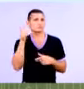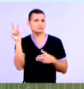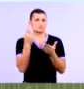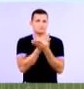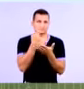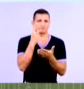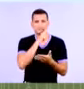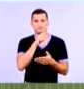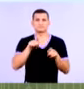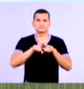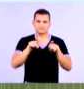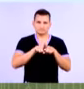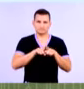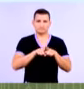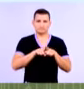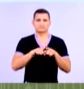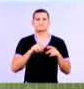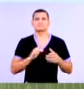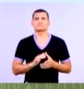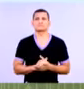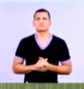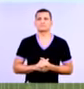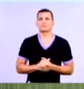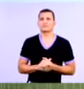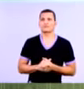pode acontecer é o quê? Underflow.